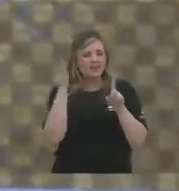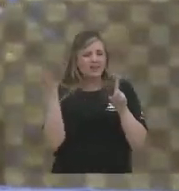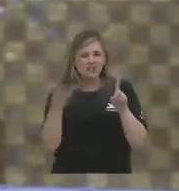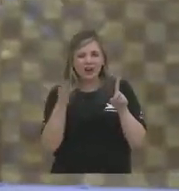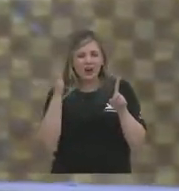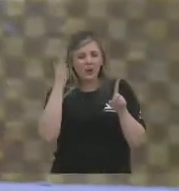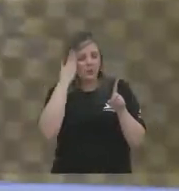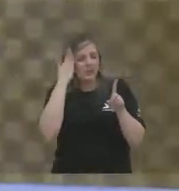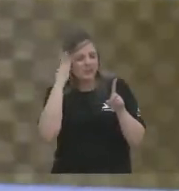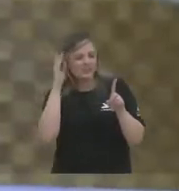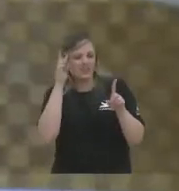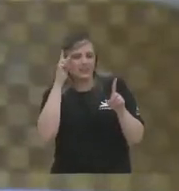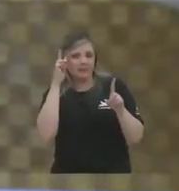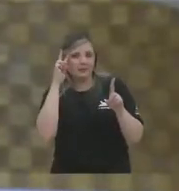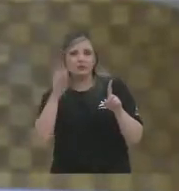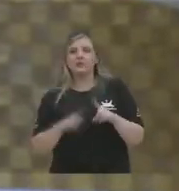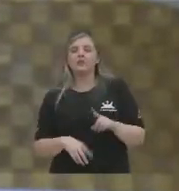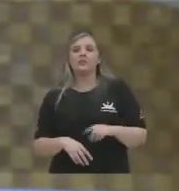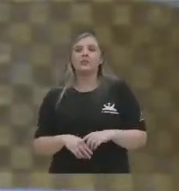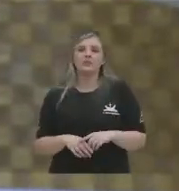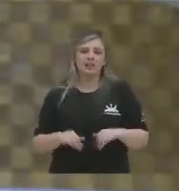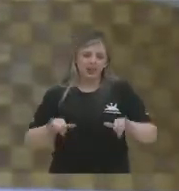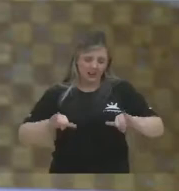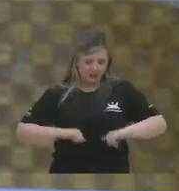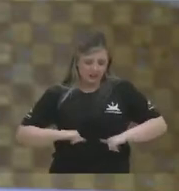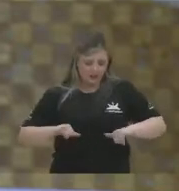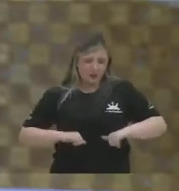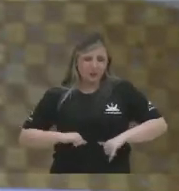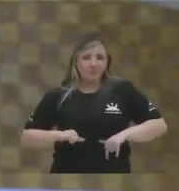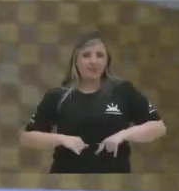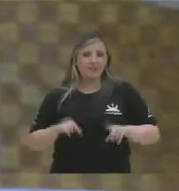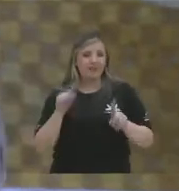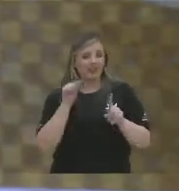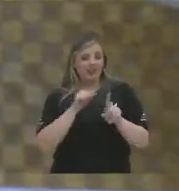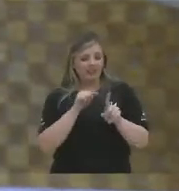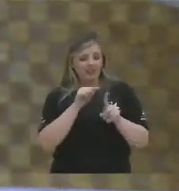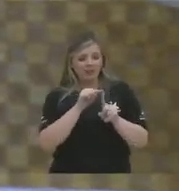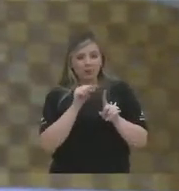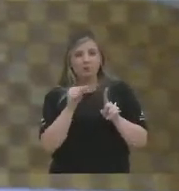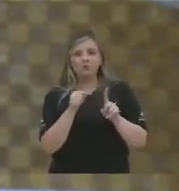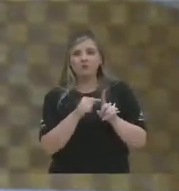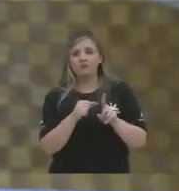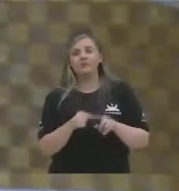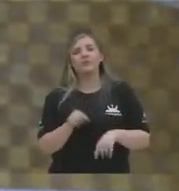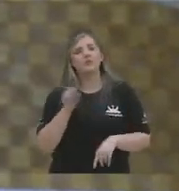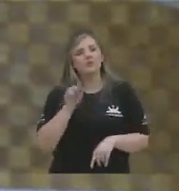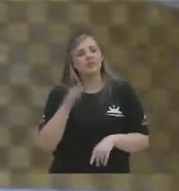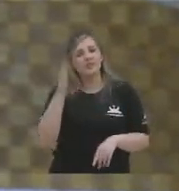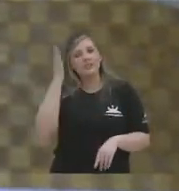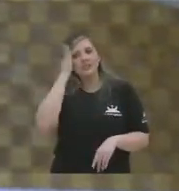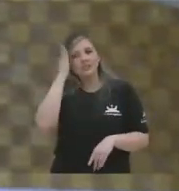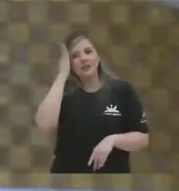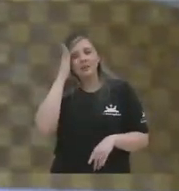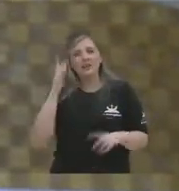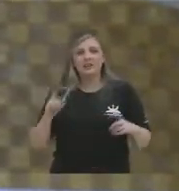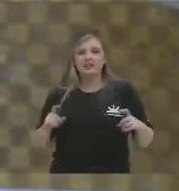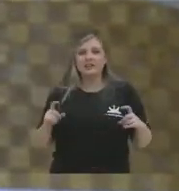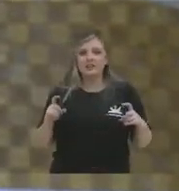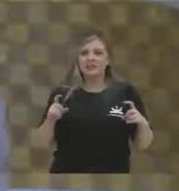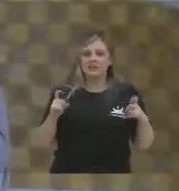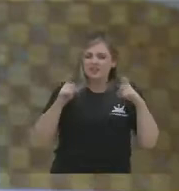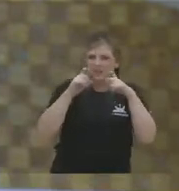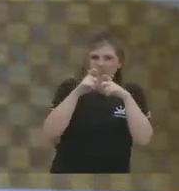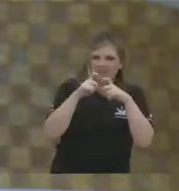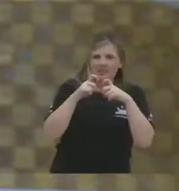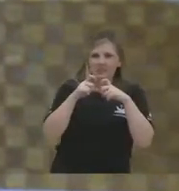ali está muito a raiz do sofrimento. Vocês sabem hoje que tem, por exemplo, as ciências, a psicologia,